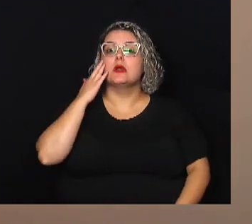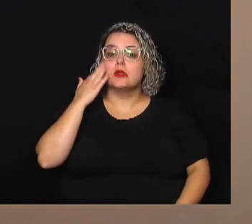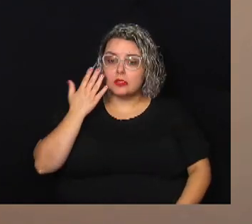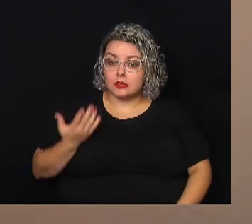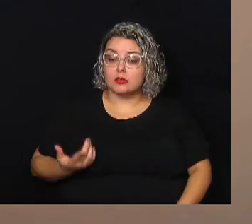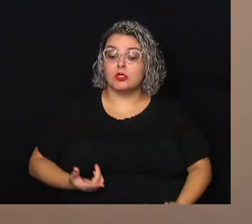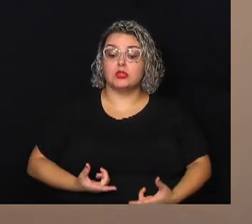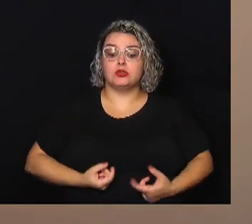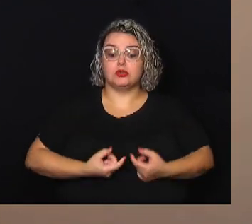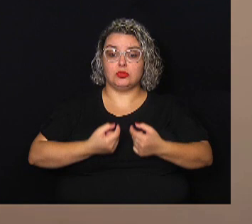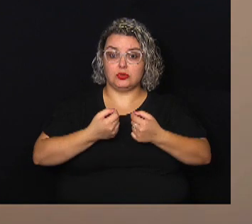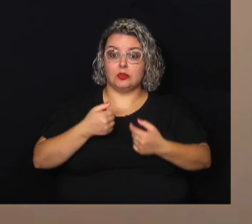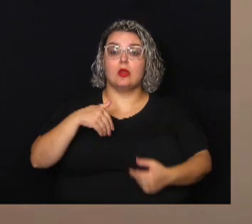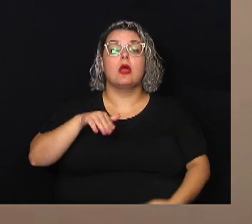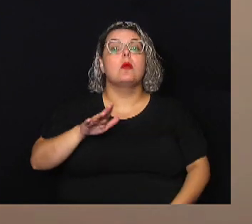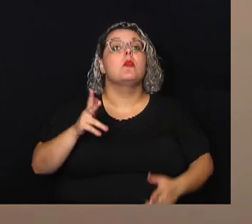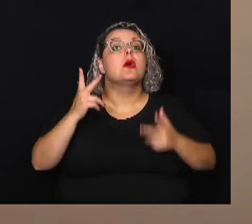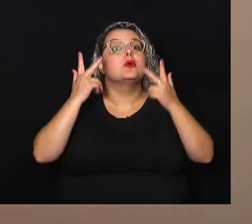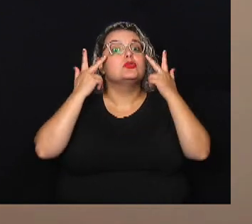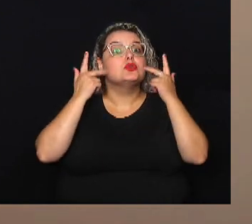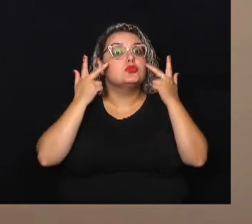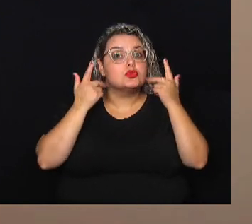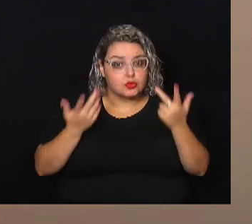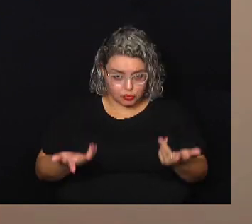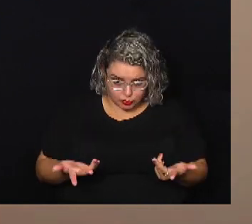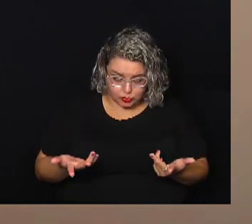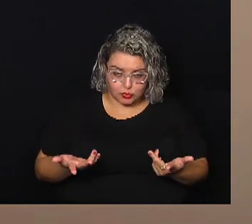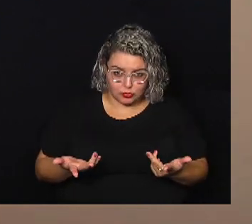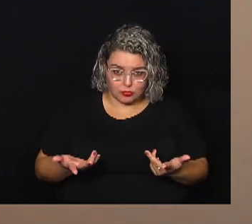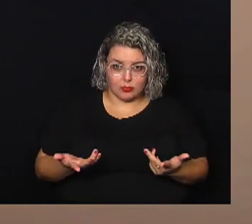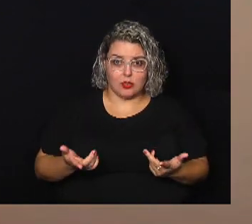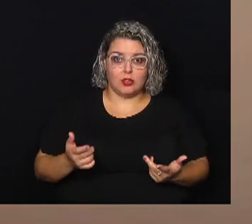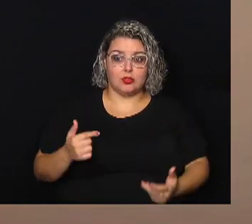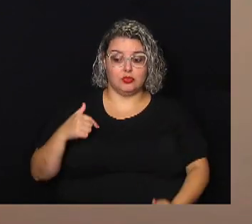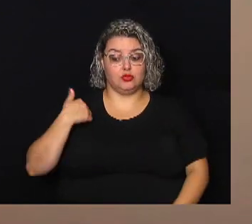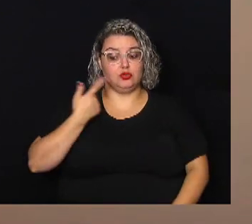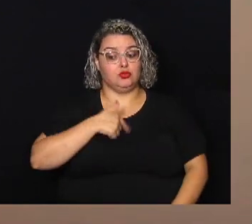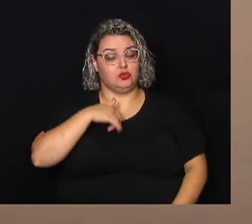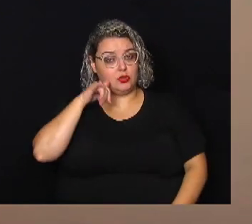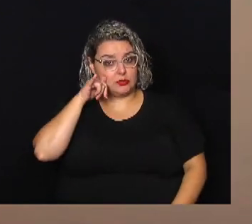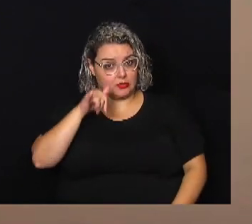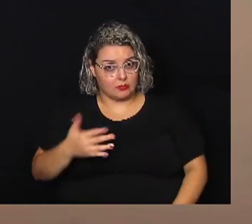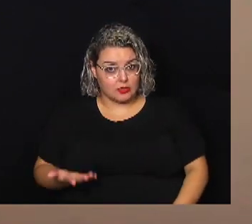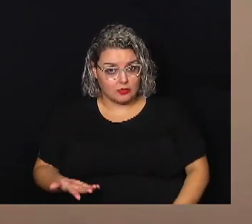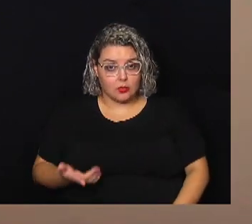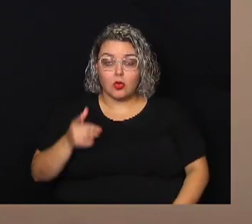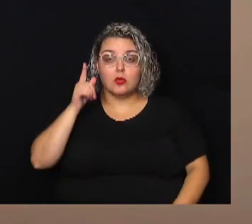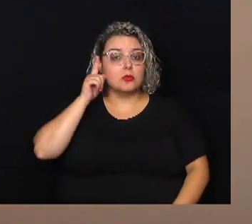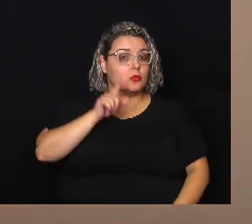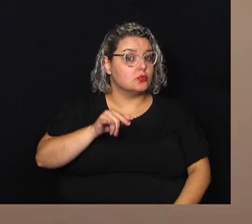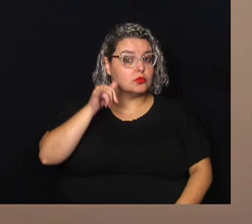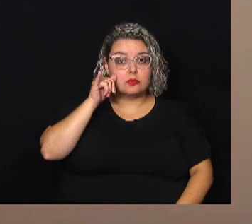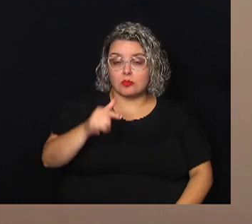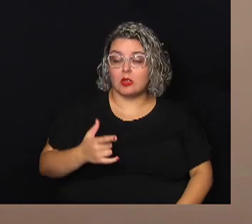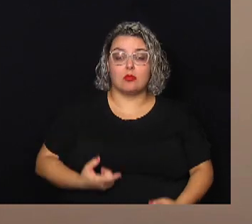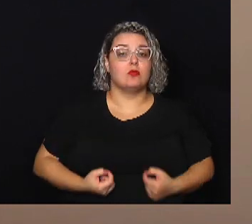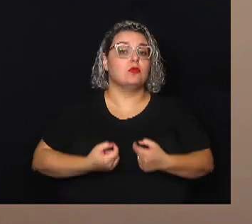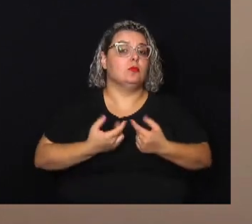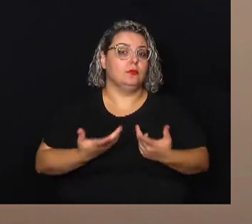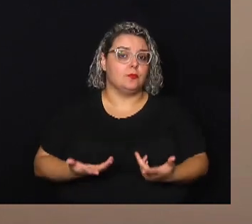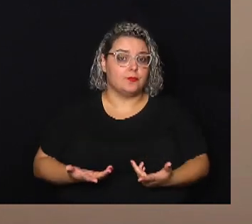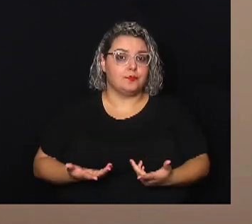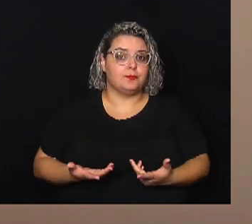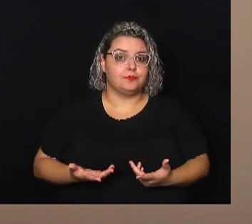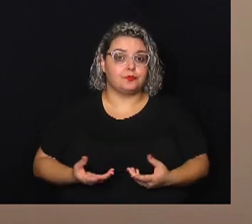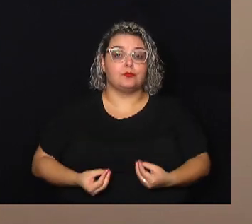que são mais comuns, o método de nós evitarmos, ou não conseguindo evitar o tumor, pelo menos dando